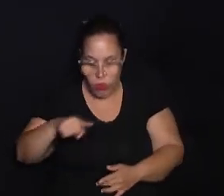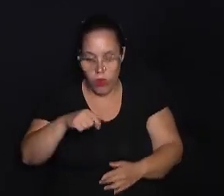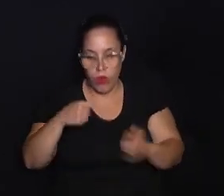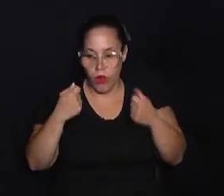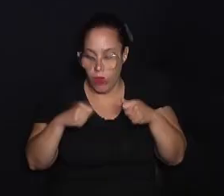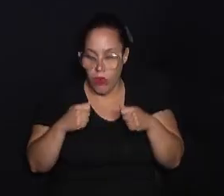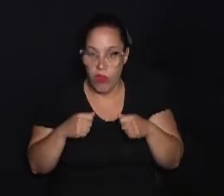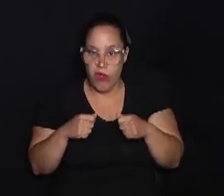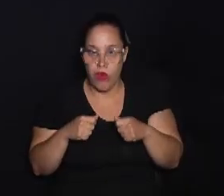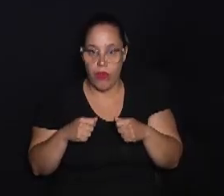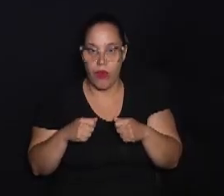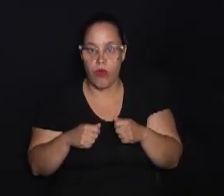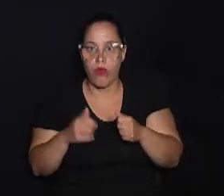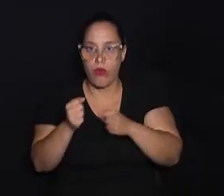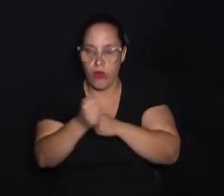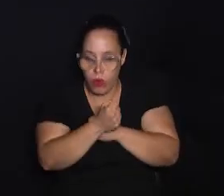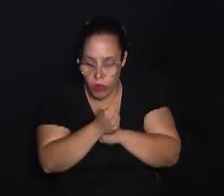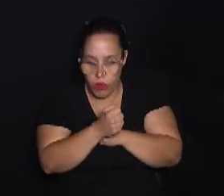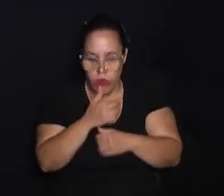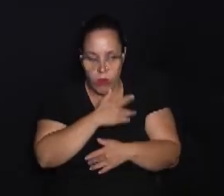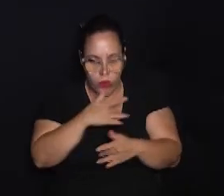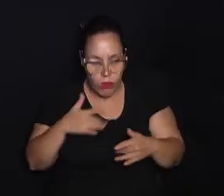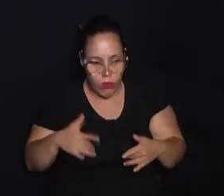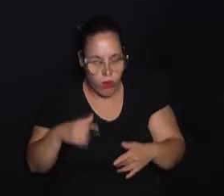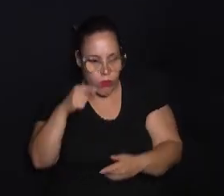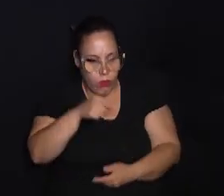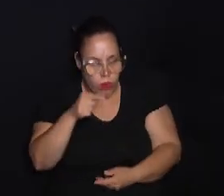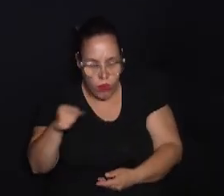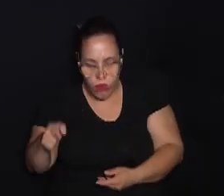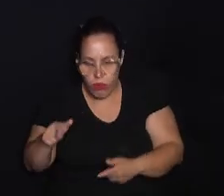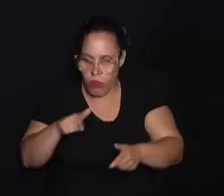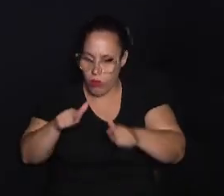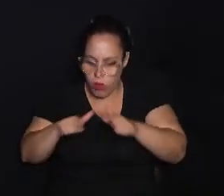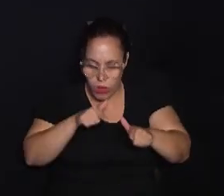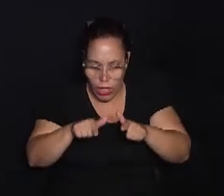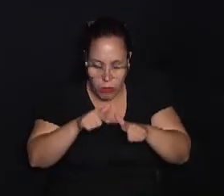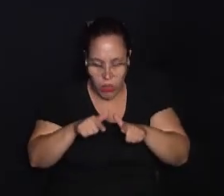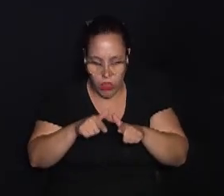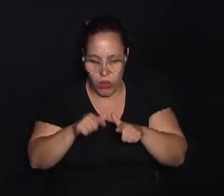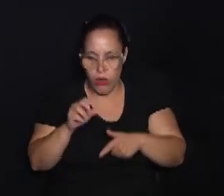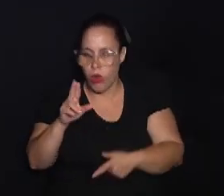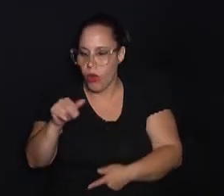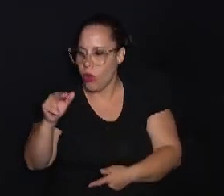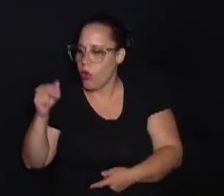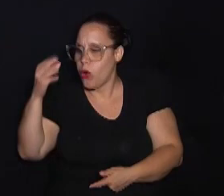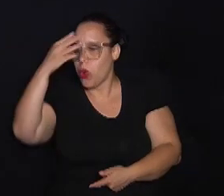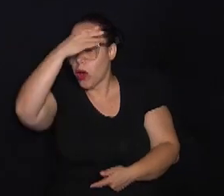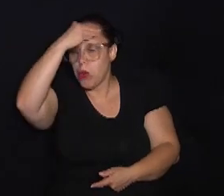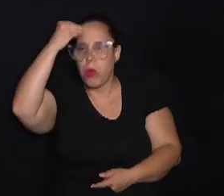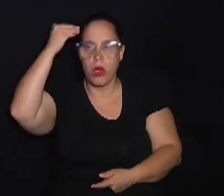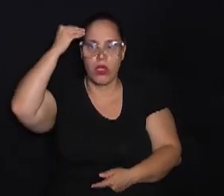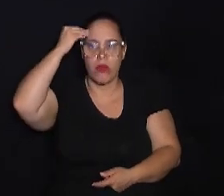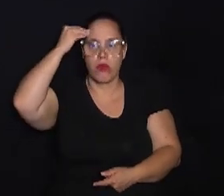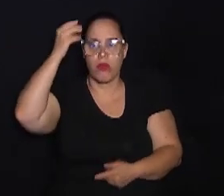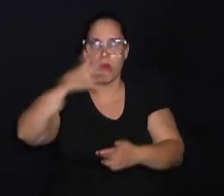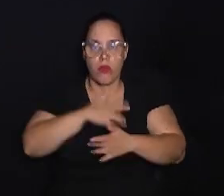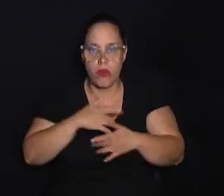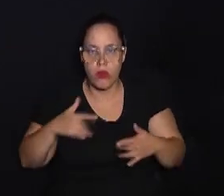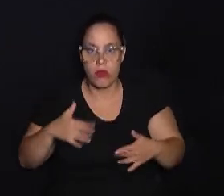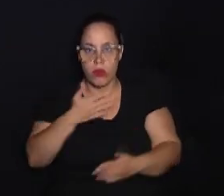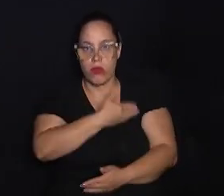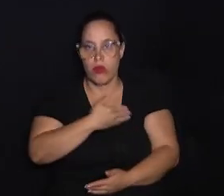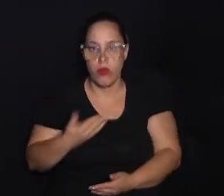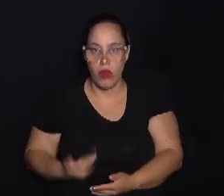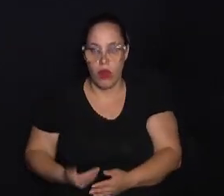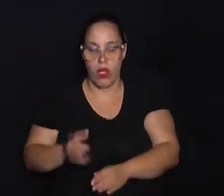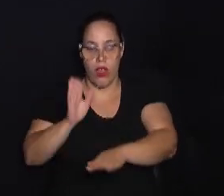precisa, mas também a gente está defendendo a saúde para quem trabalha na saúde. A gente nunca pode esquecer que a saúde pública é gente